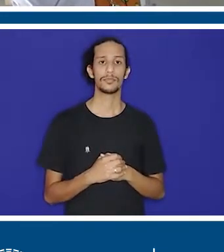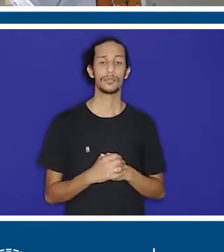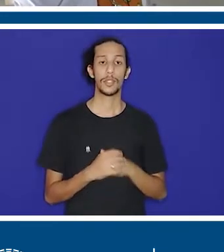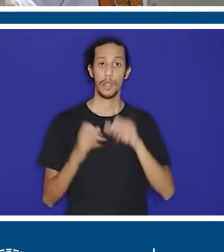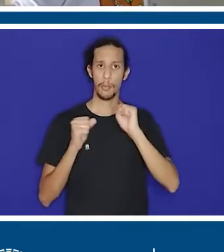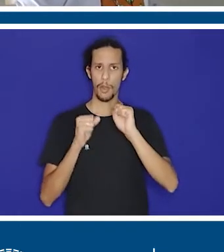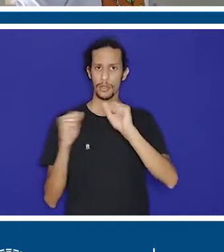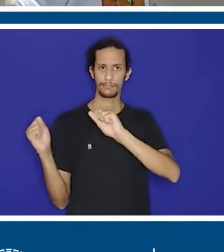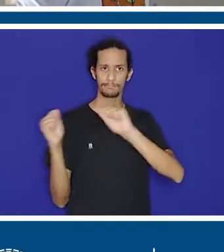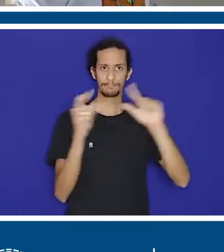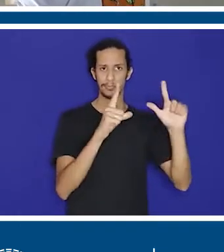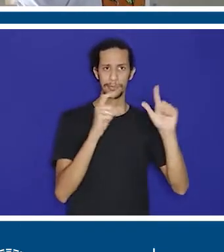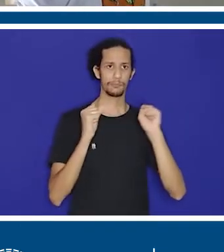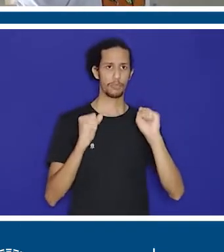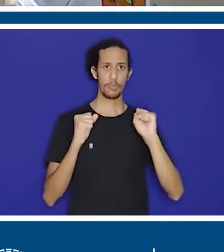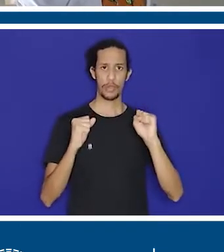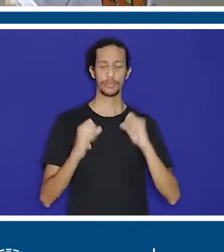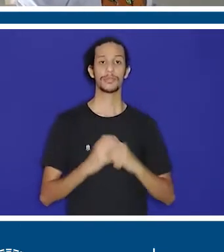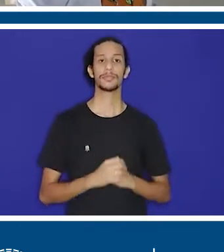Pode passar.